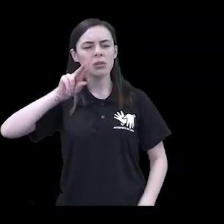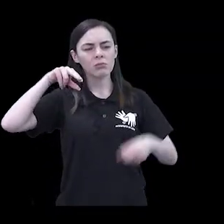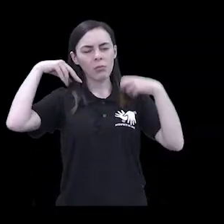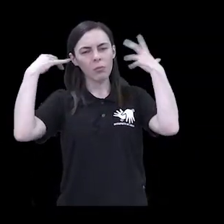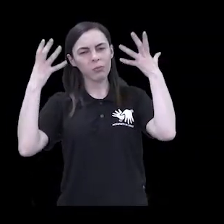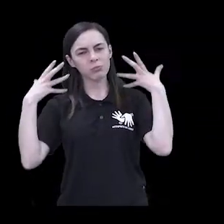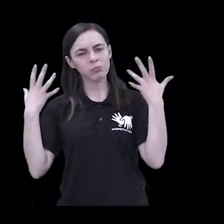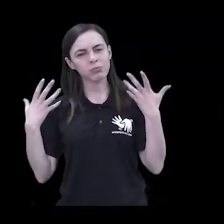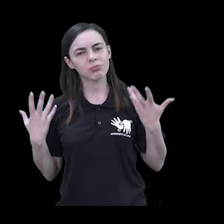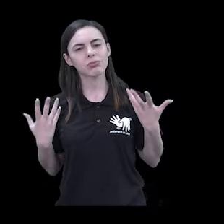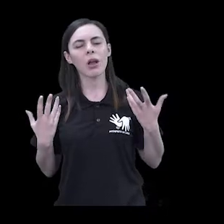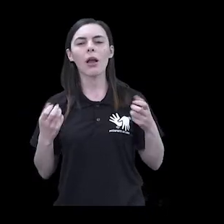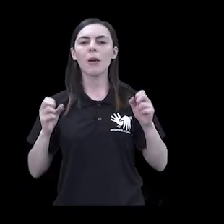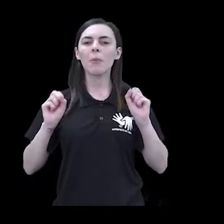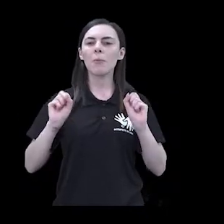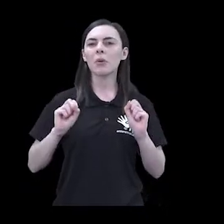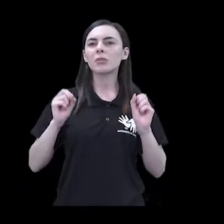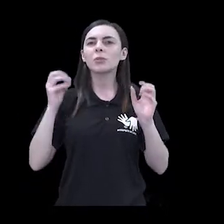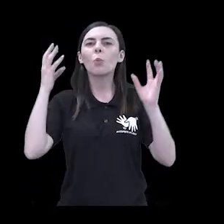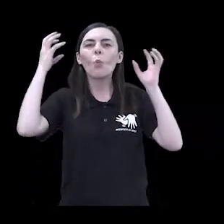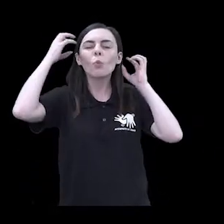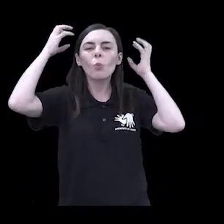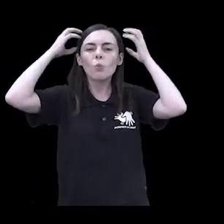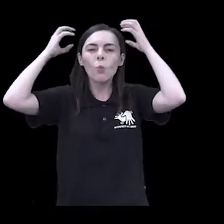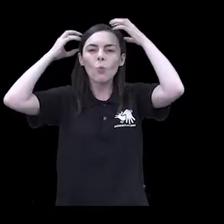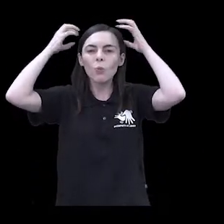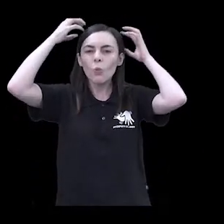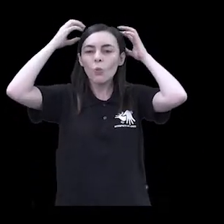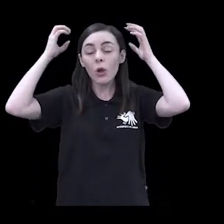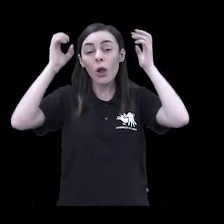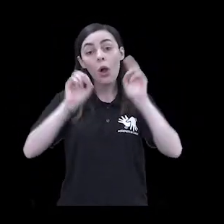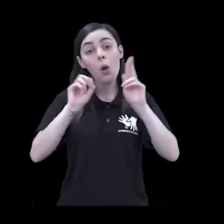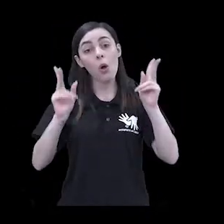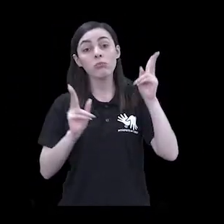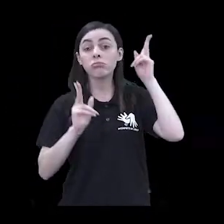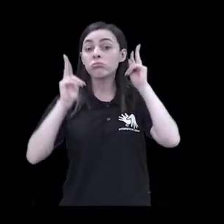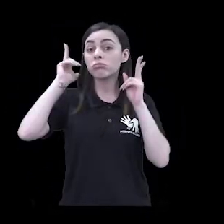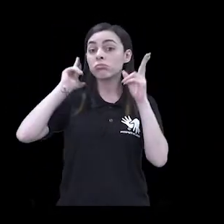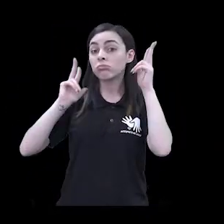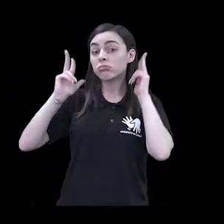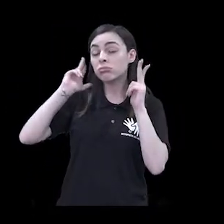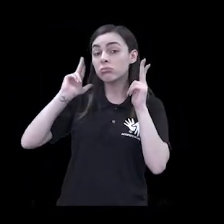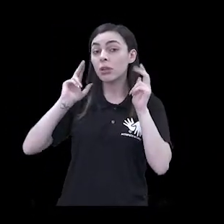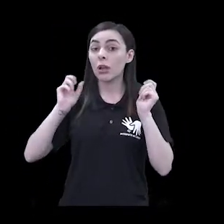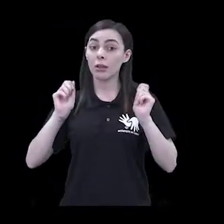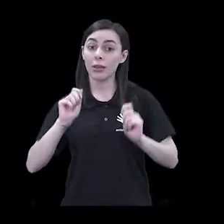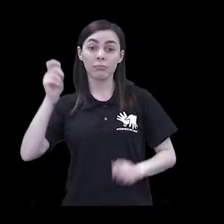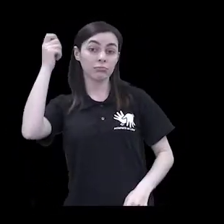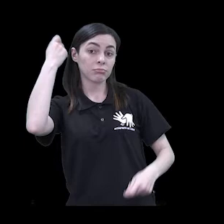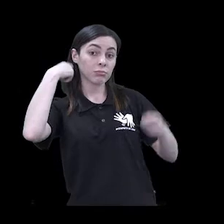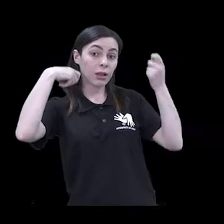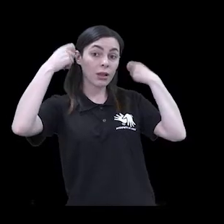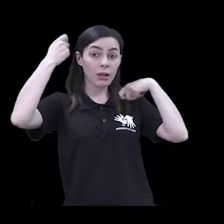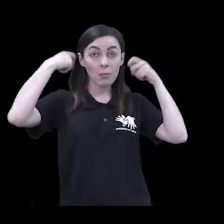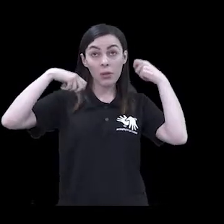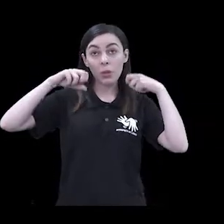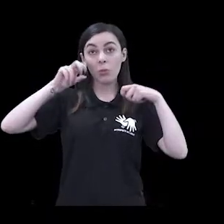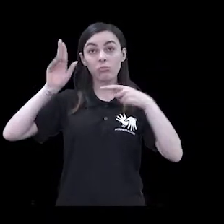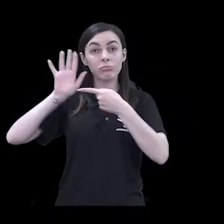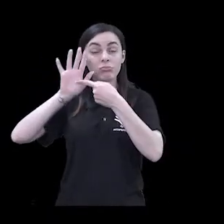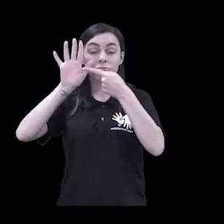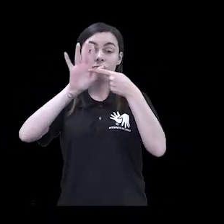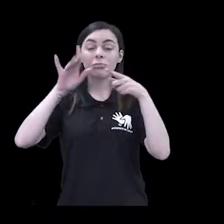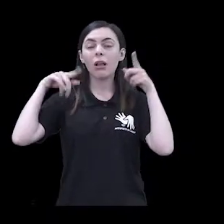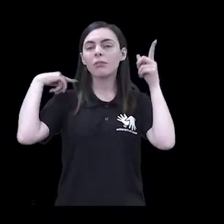jogado para baixo. Amarrado com pompom cortado bem curtinho. Cabelo pra pentear, cabelo pra